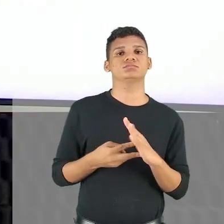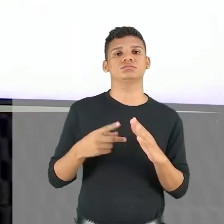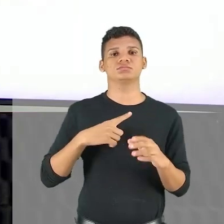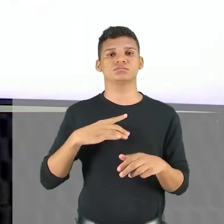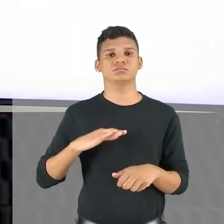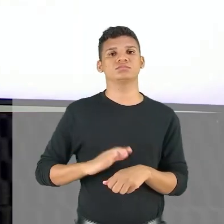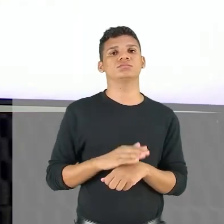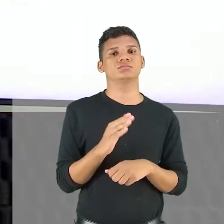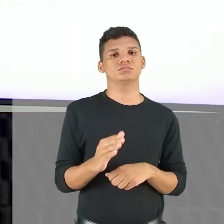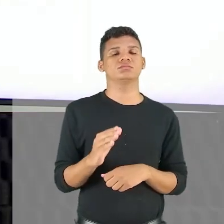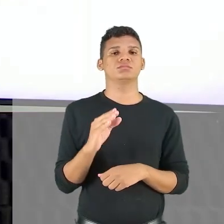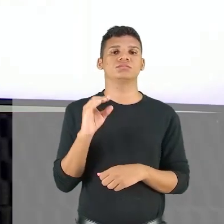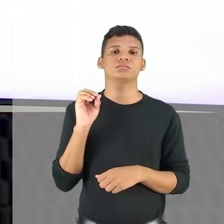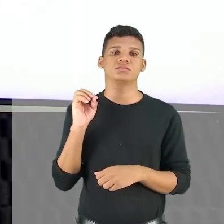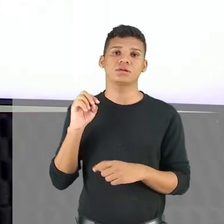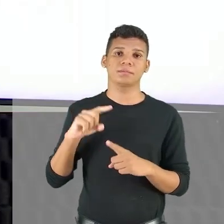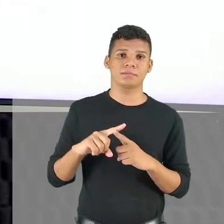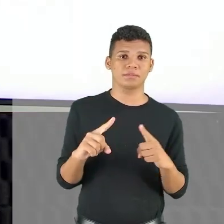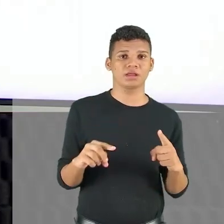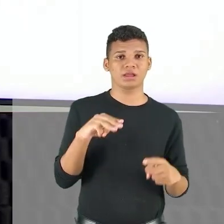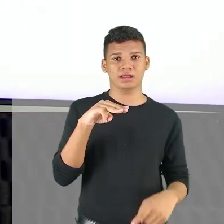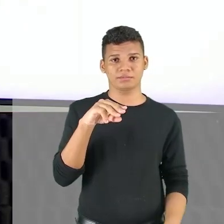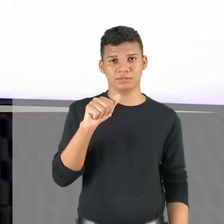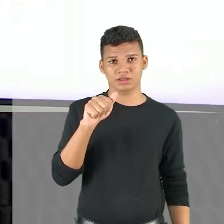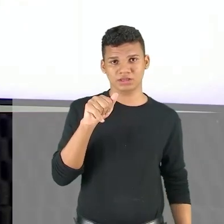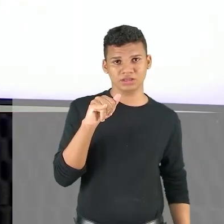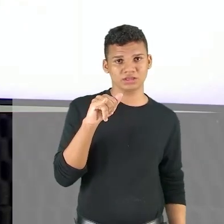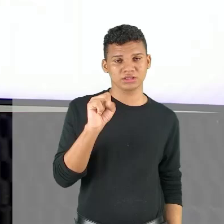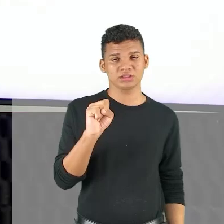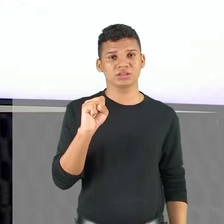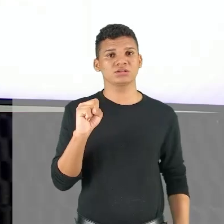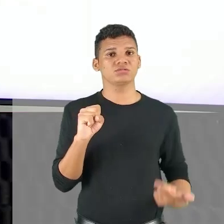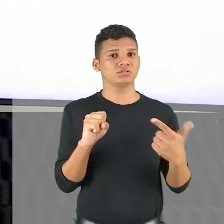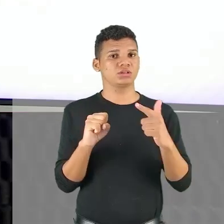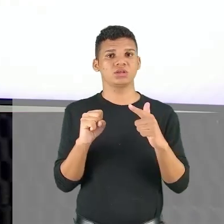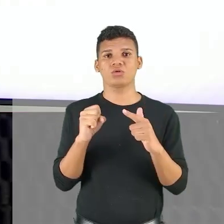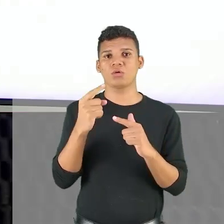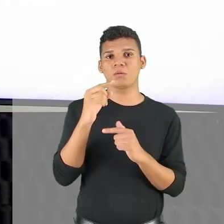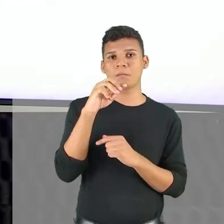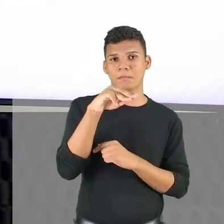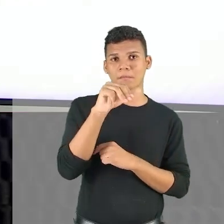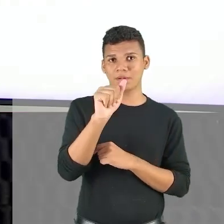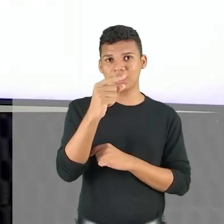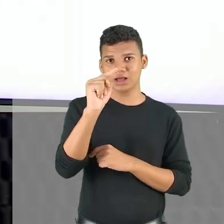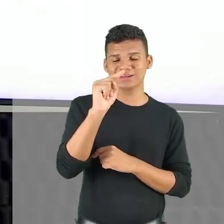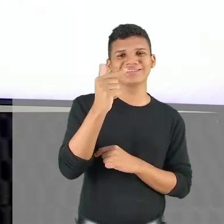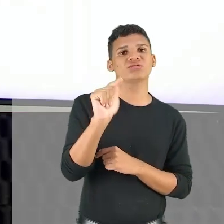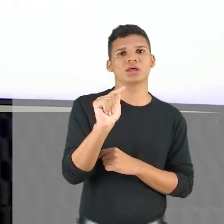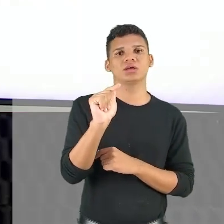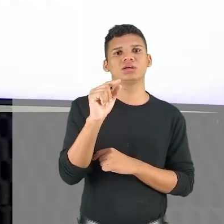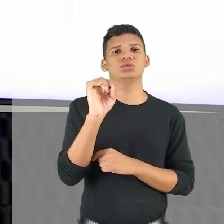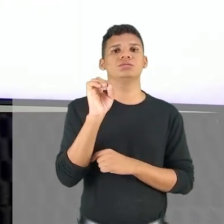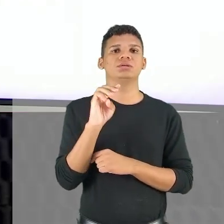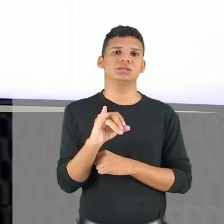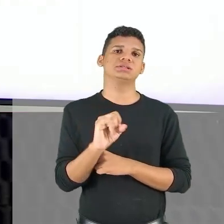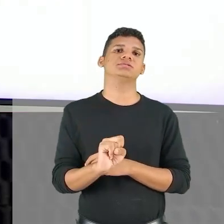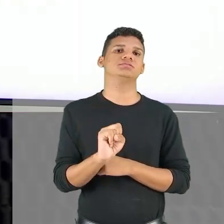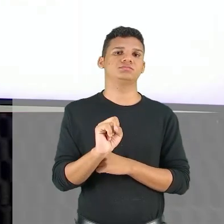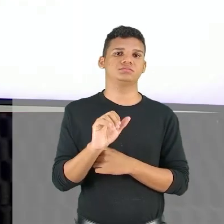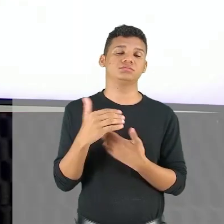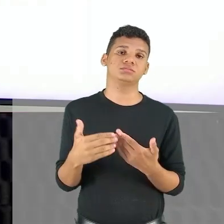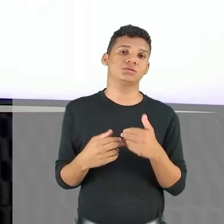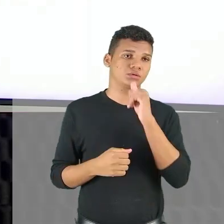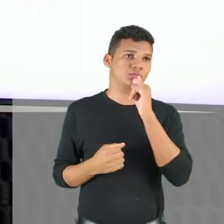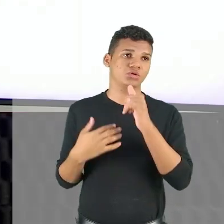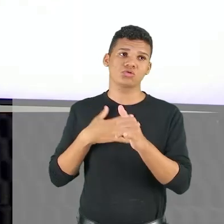mas, M-A-S, sem acento no A. Eu posso então dizer, me gustaría ir a la fiesta, pero no tengo